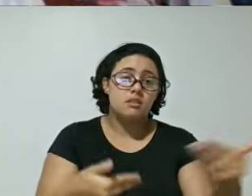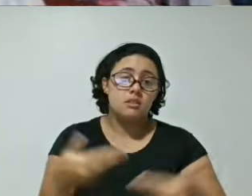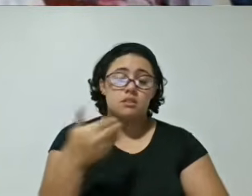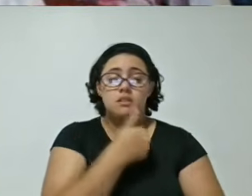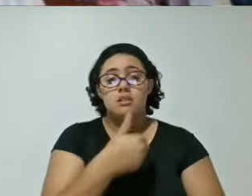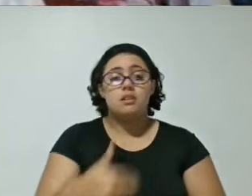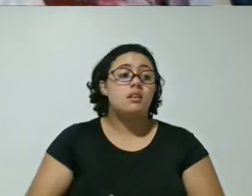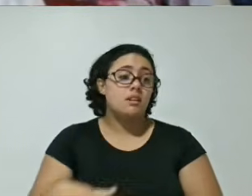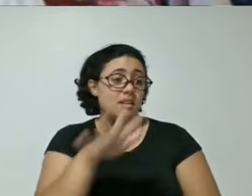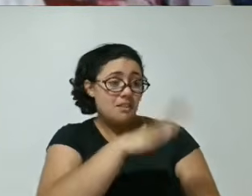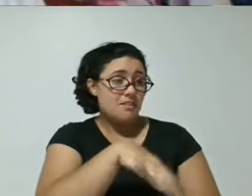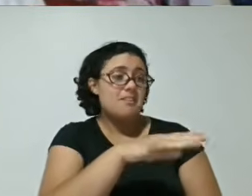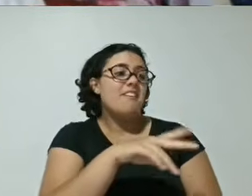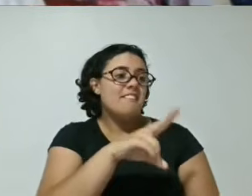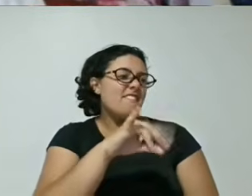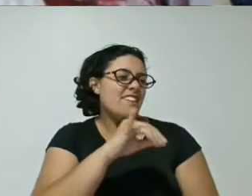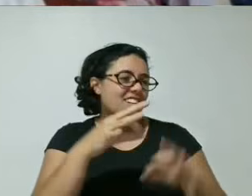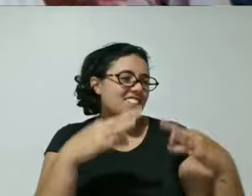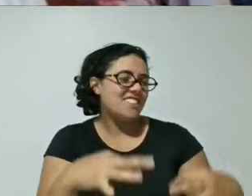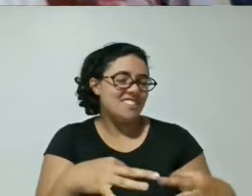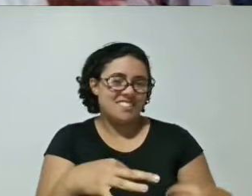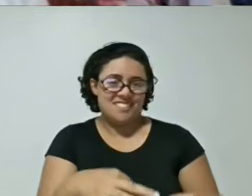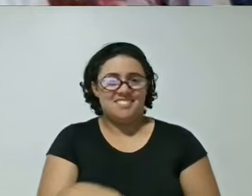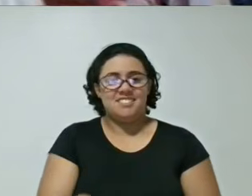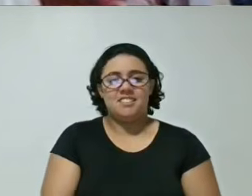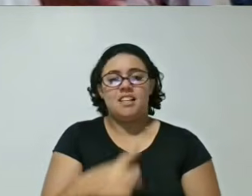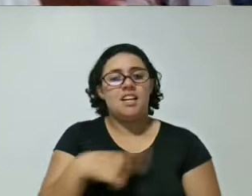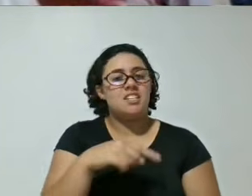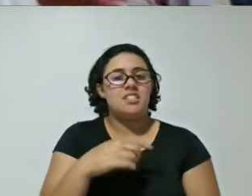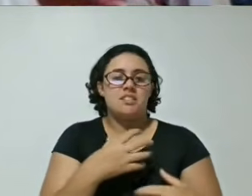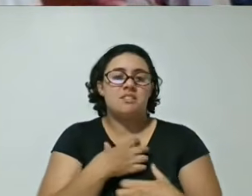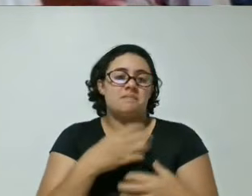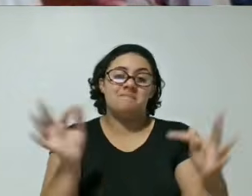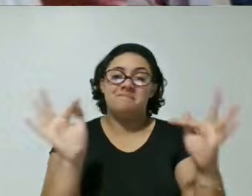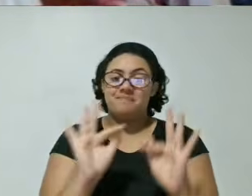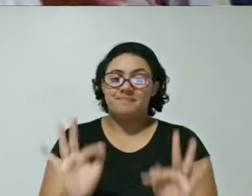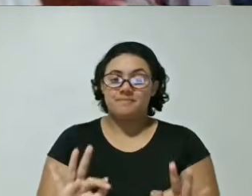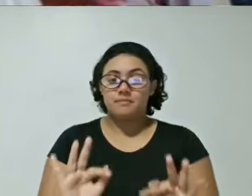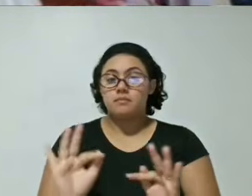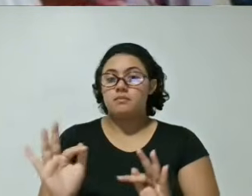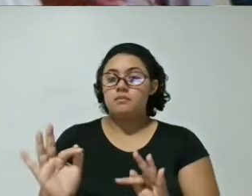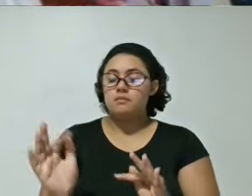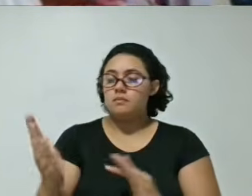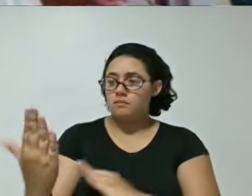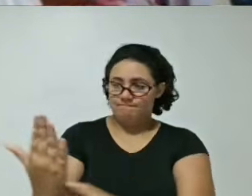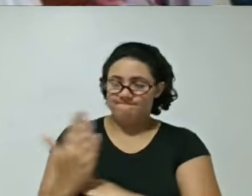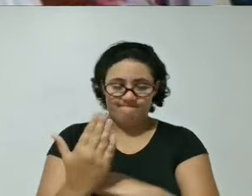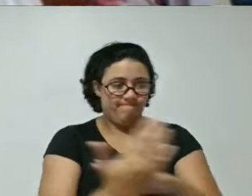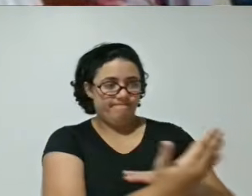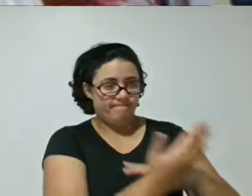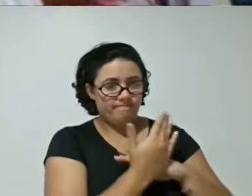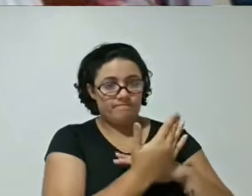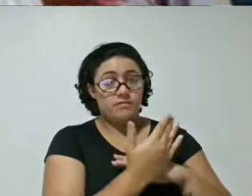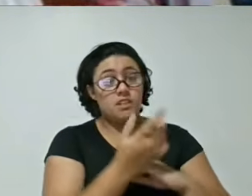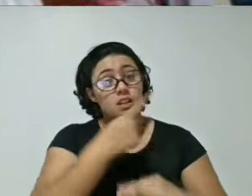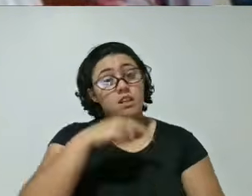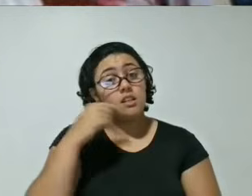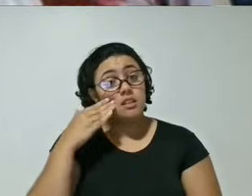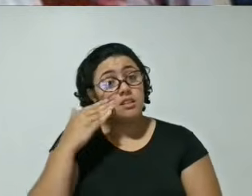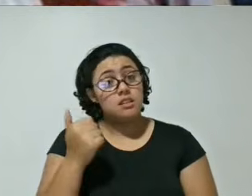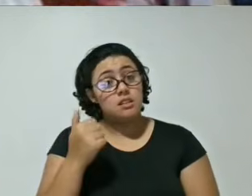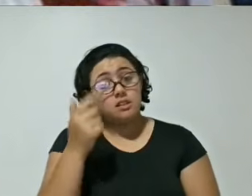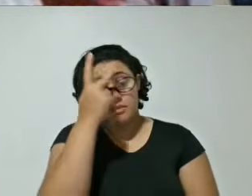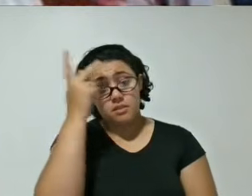né, então a gente fica muito feliz quando chega ajuda, né, e a gente sabe que as pessoas da cultura